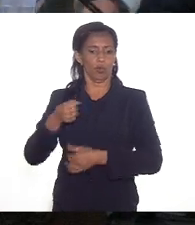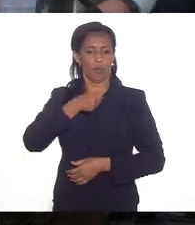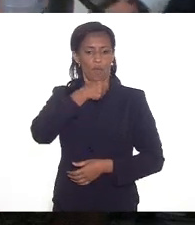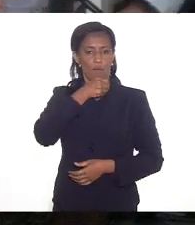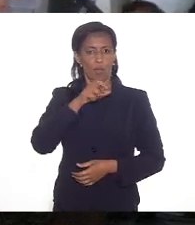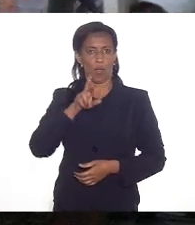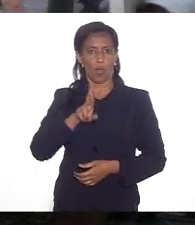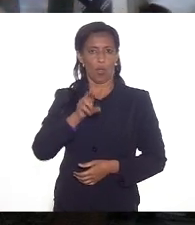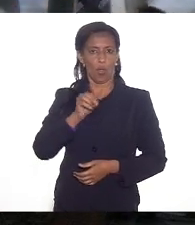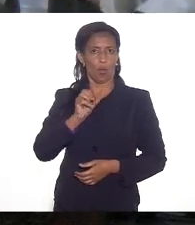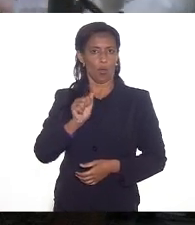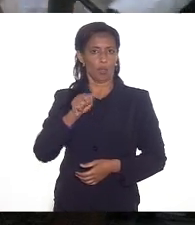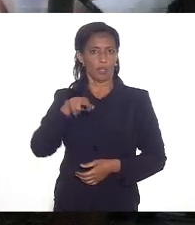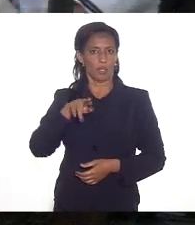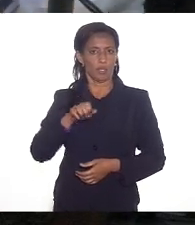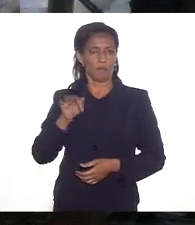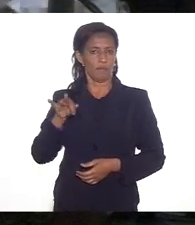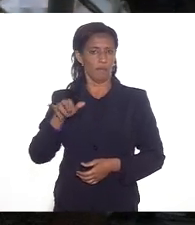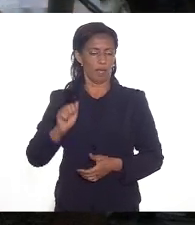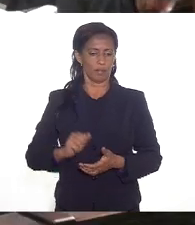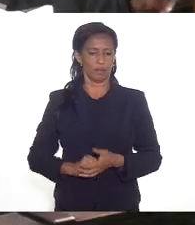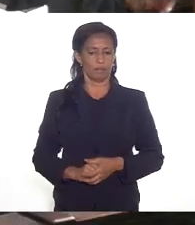Rosane Félix